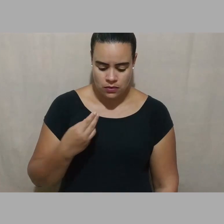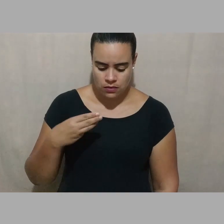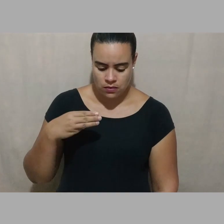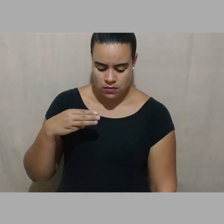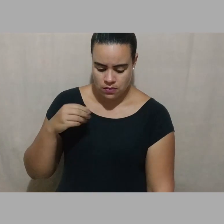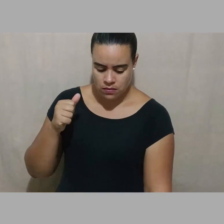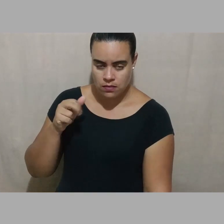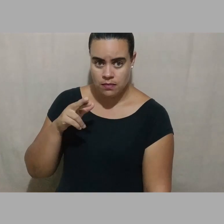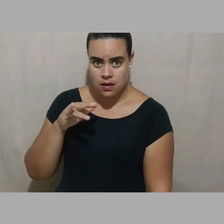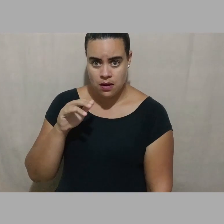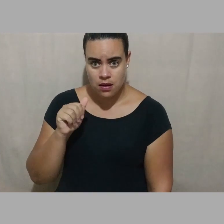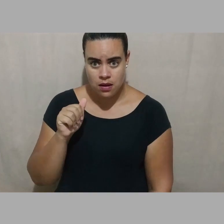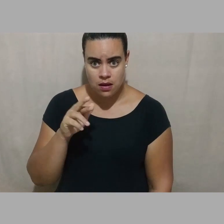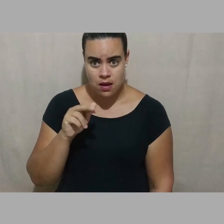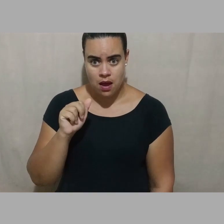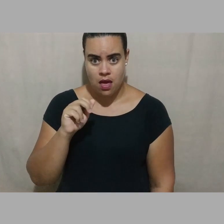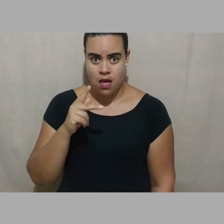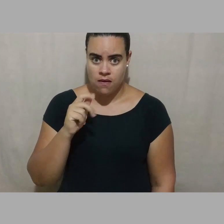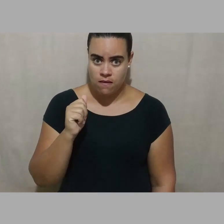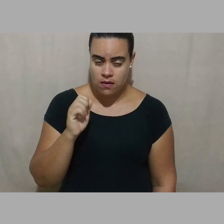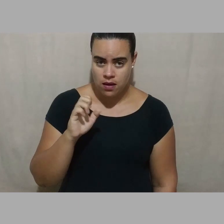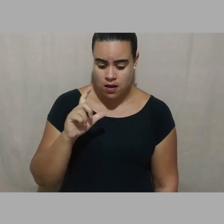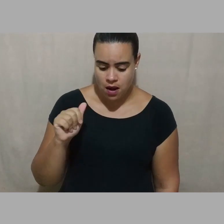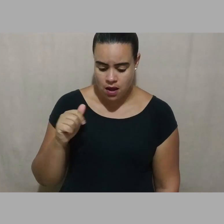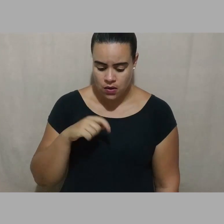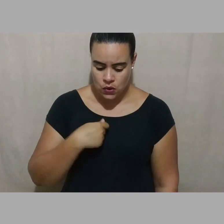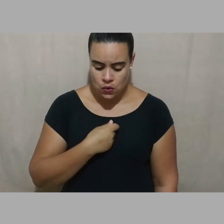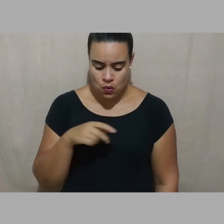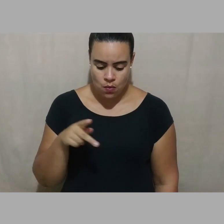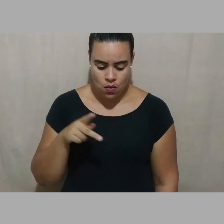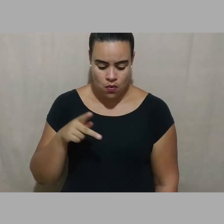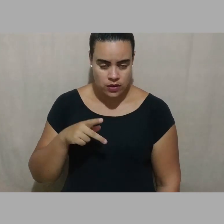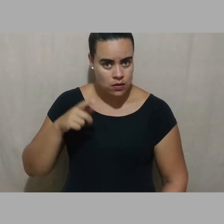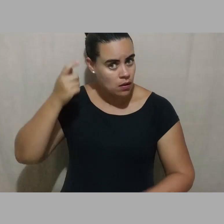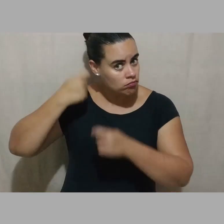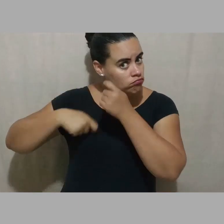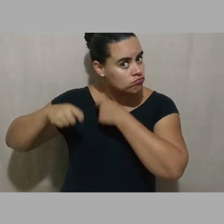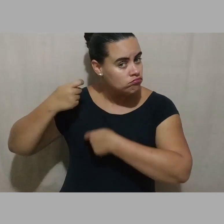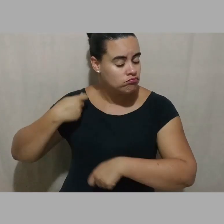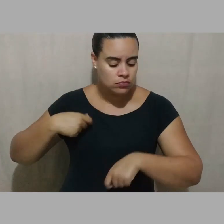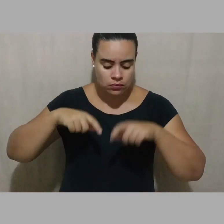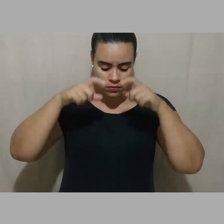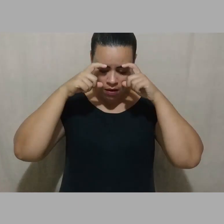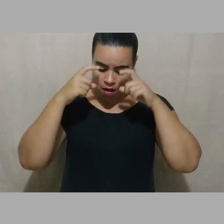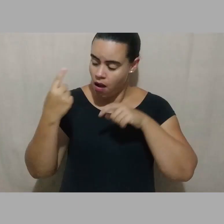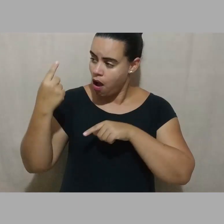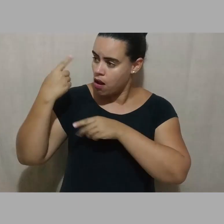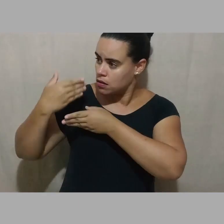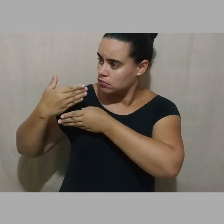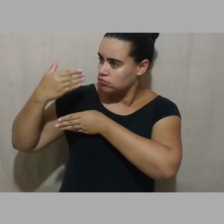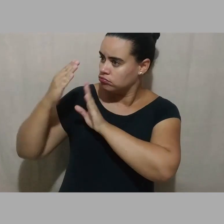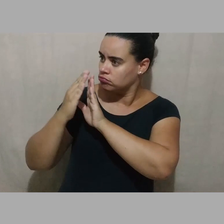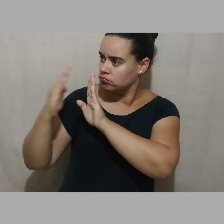Meu nome é Maria Rafaela Silva, sou uma mulher transexual negra, professora, uso cabelos alisados, óculos, tenho